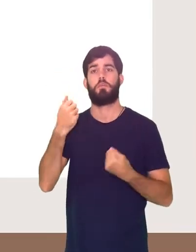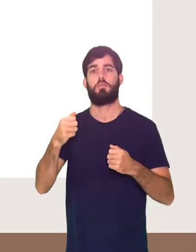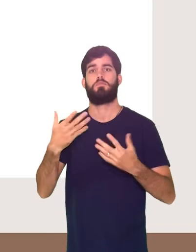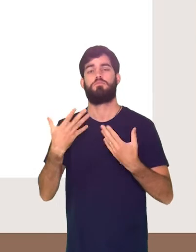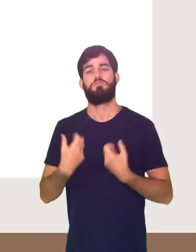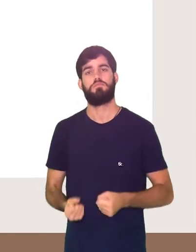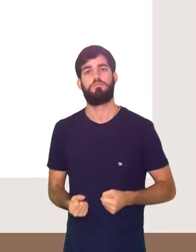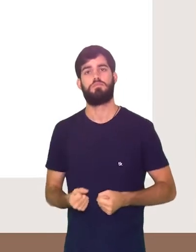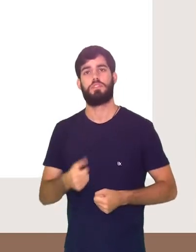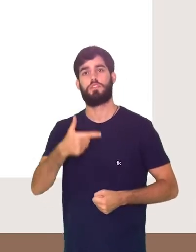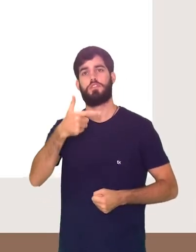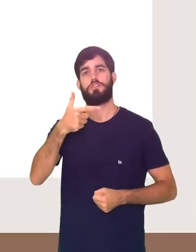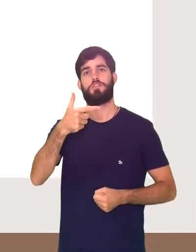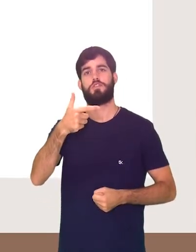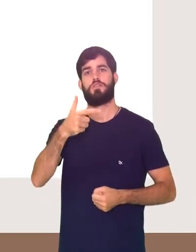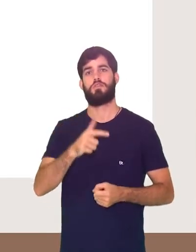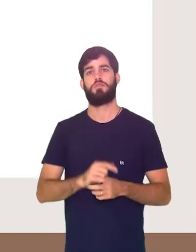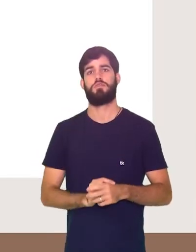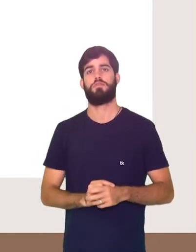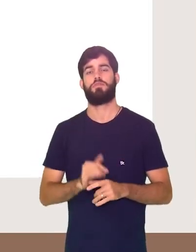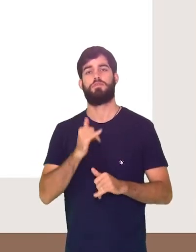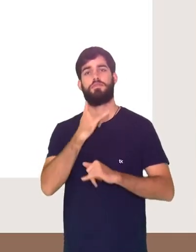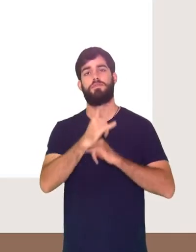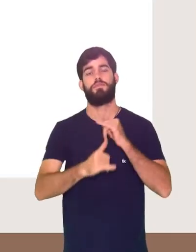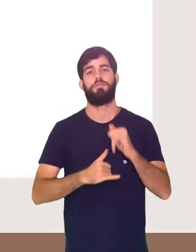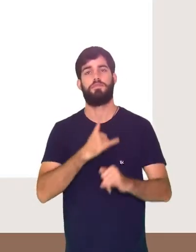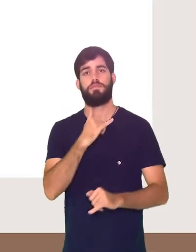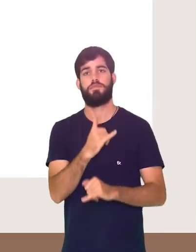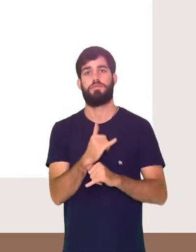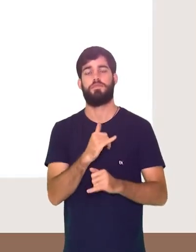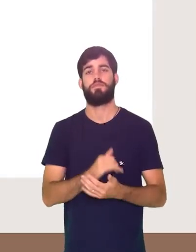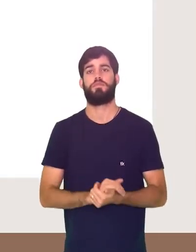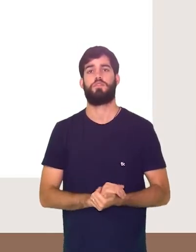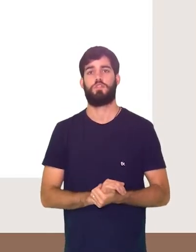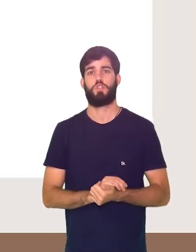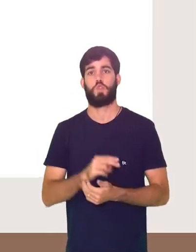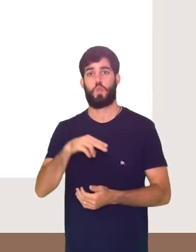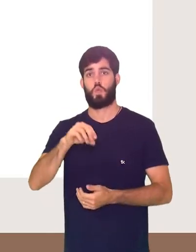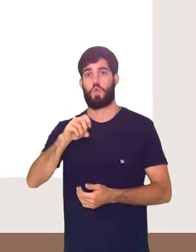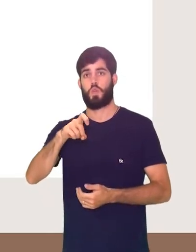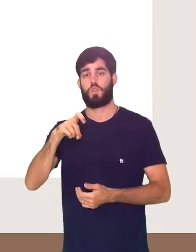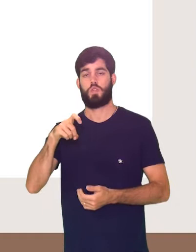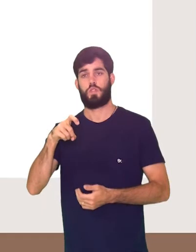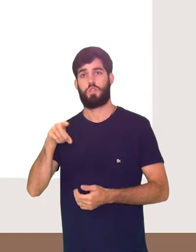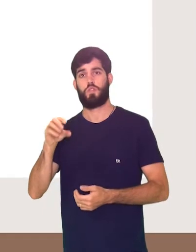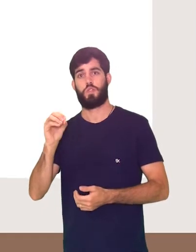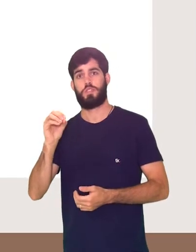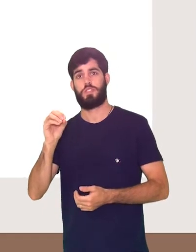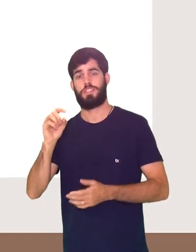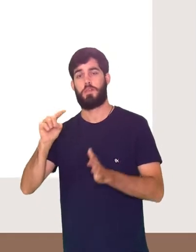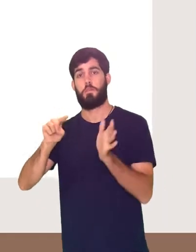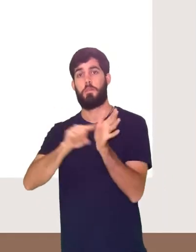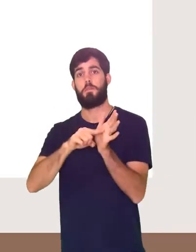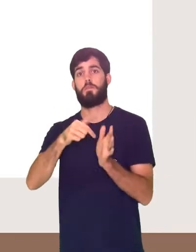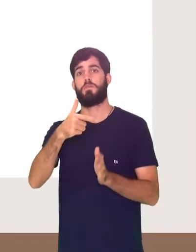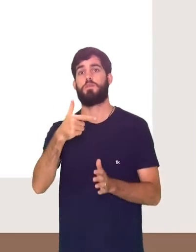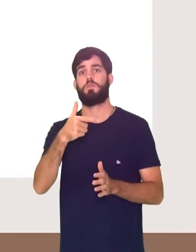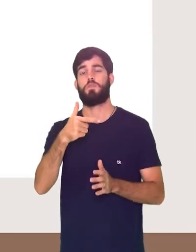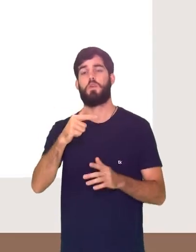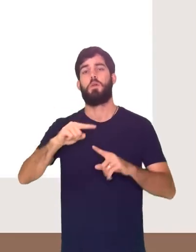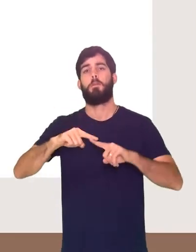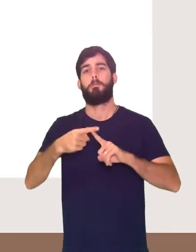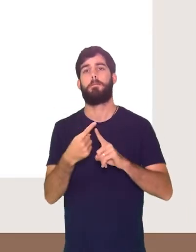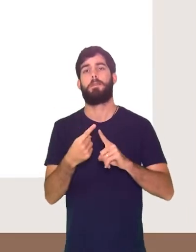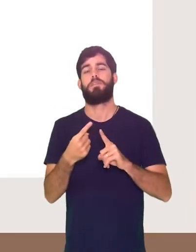2 elétrons. Então, o NOx do oxigênio é menos 2. Porém, na forma de